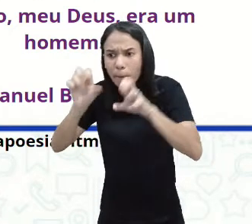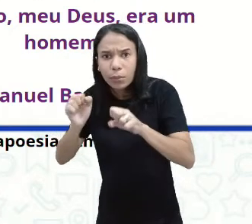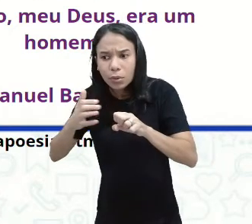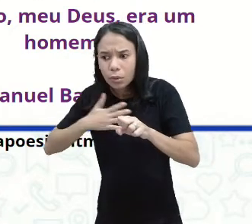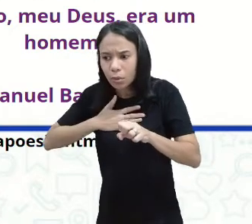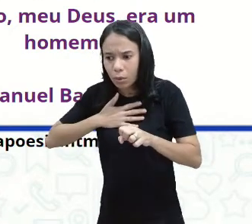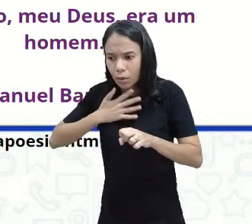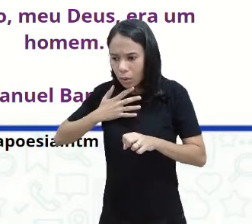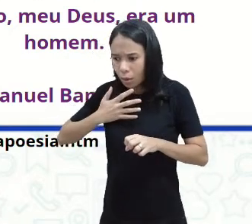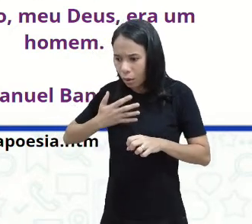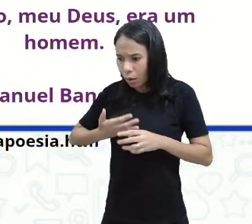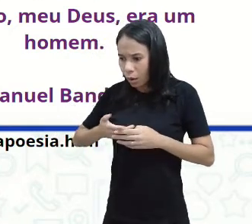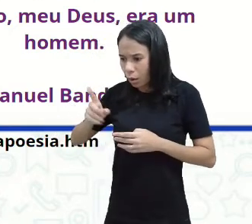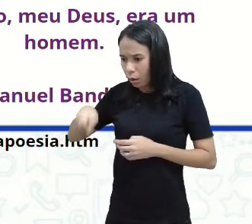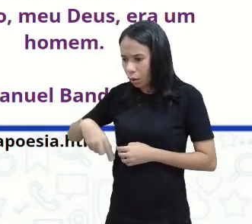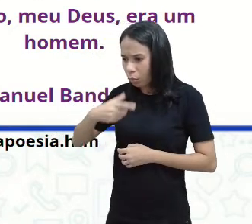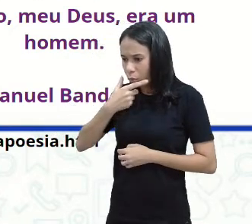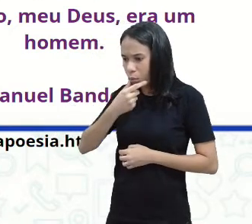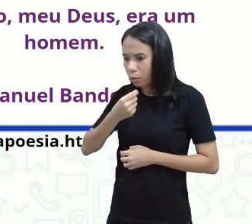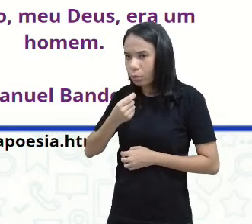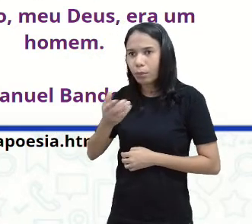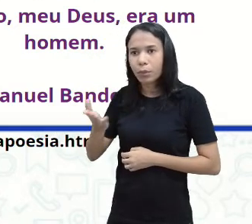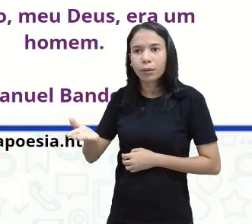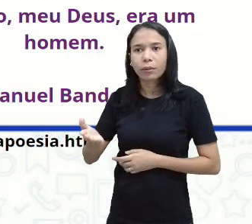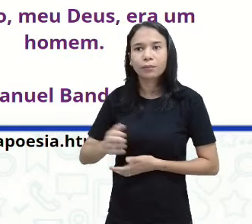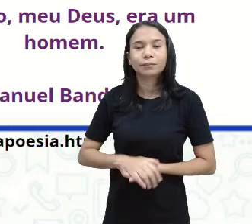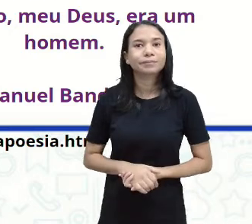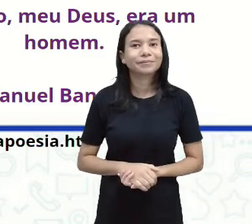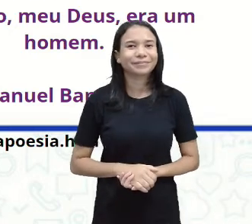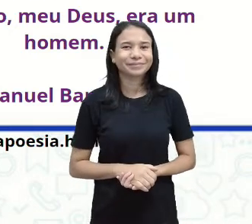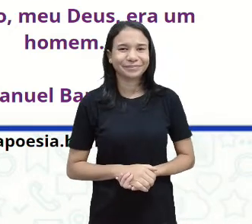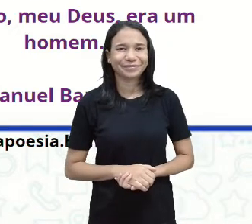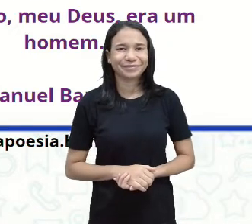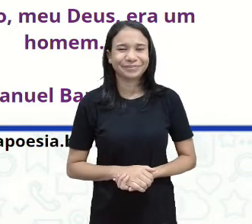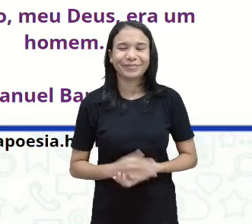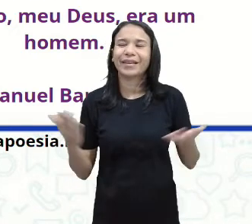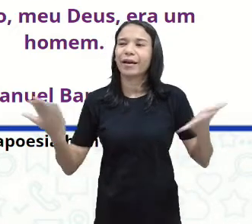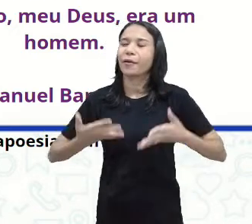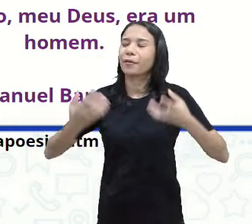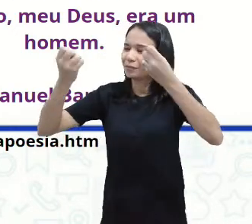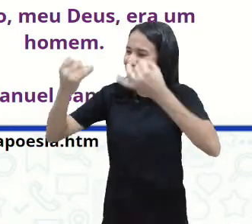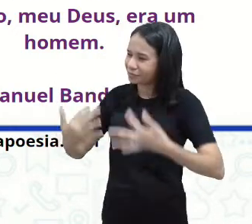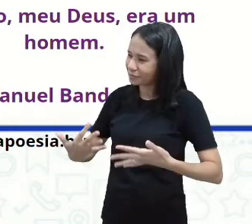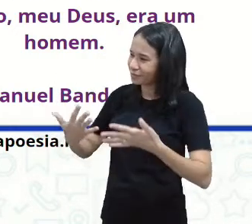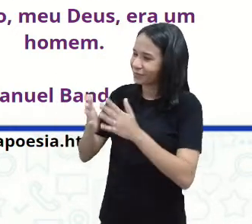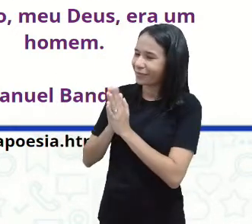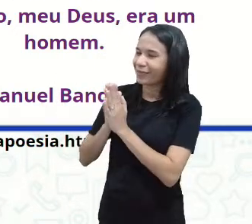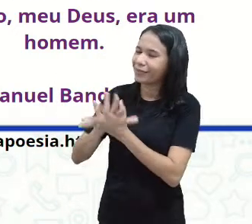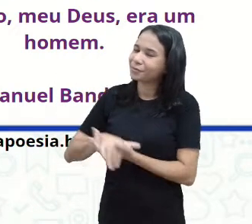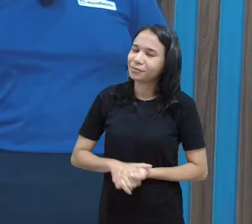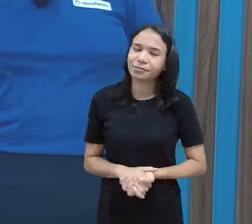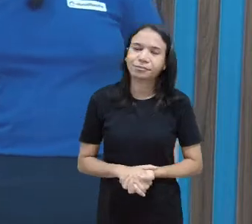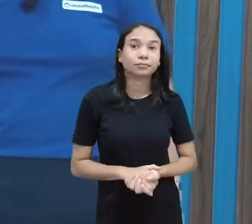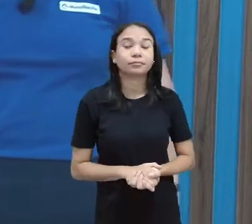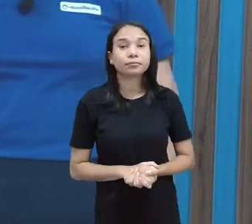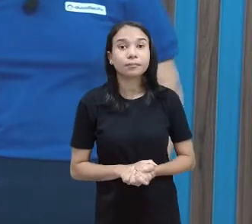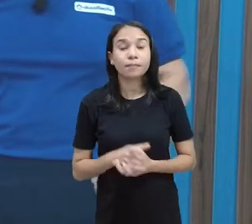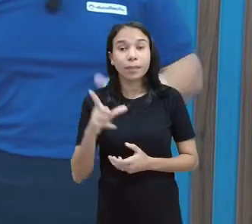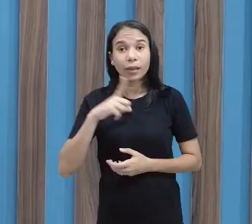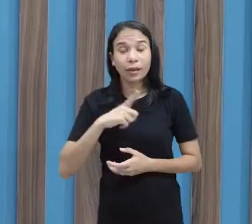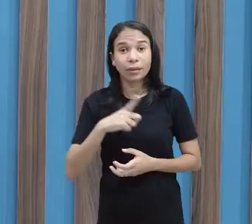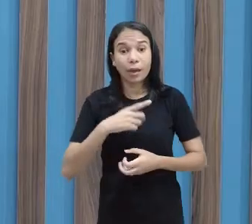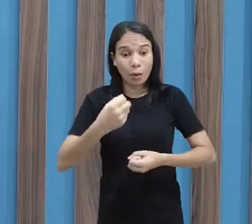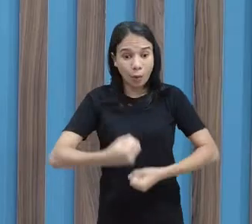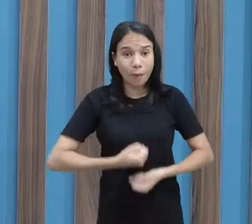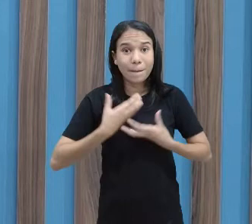meu Deus, era um homem. Manuel, e aí, Adriana, fala um pouquinho sobre isso aí pra gente. Esse poema